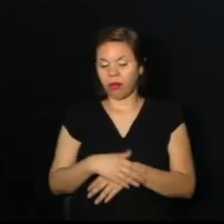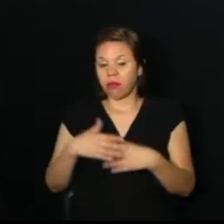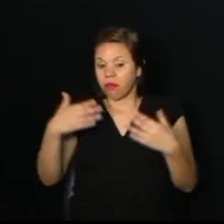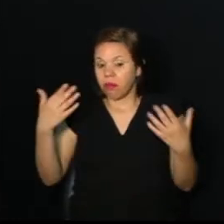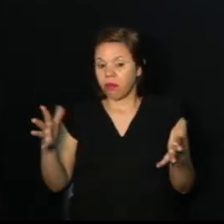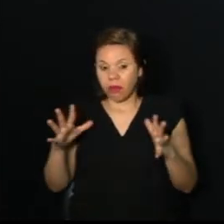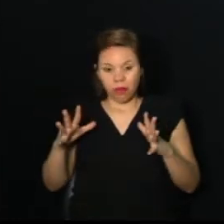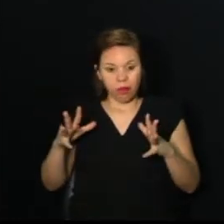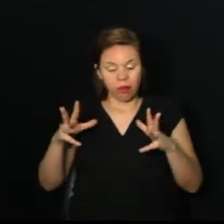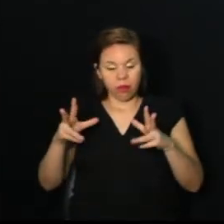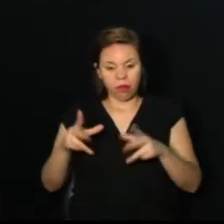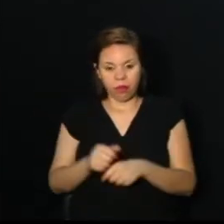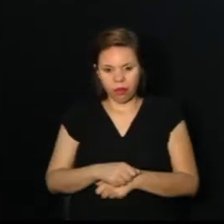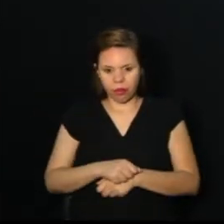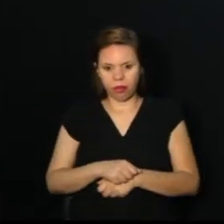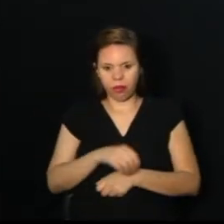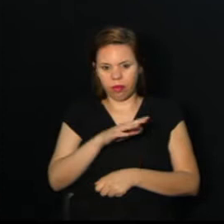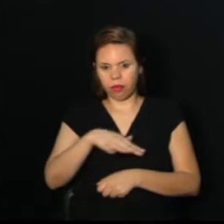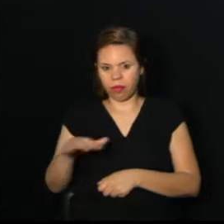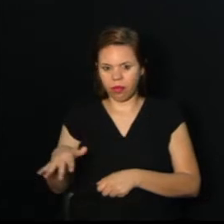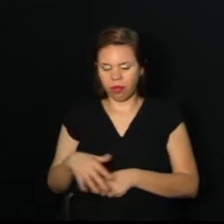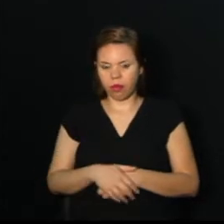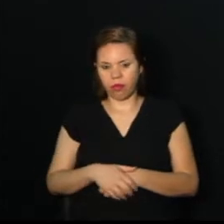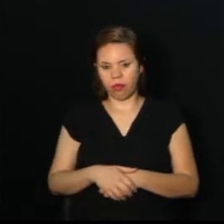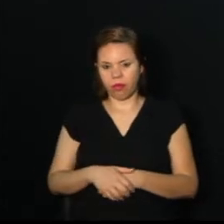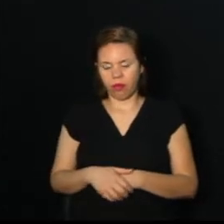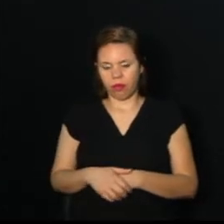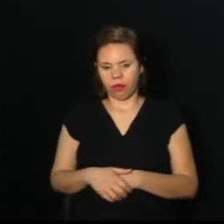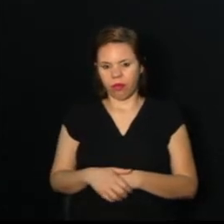que todas elas estão